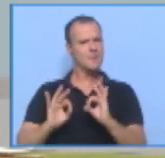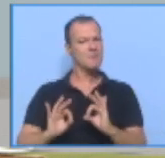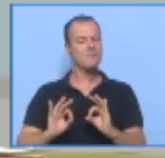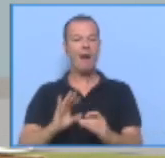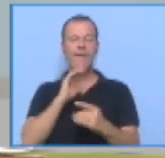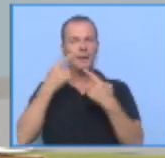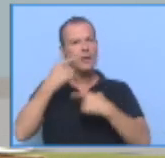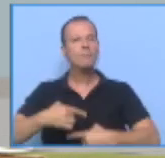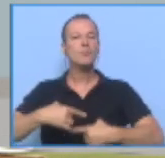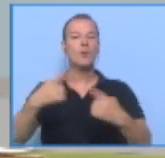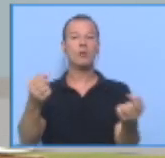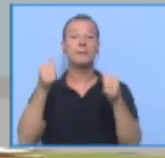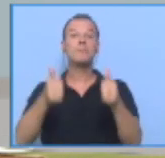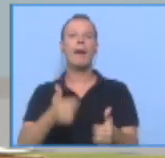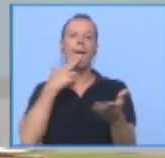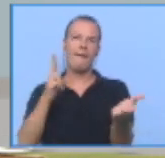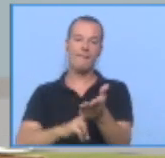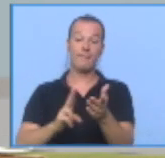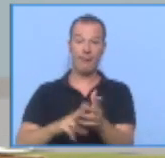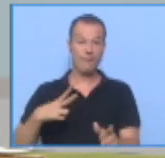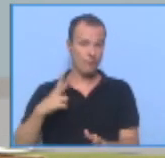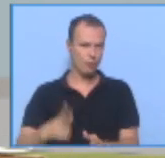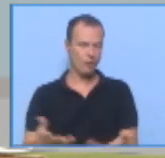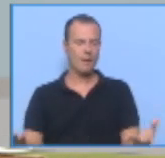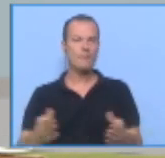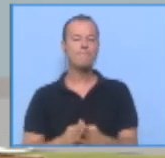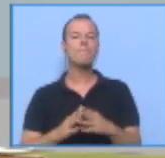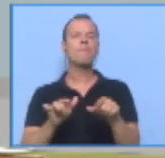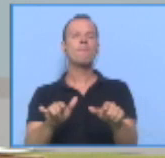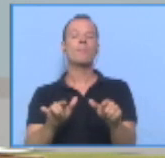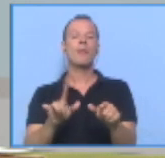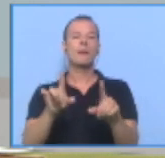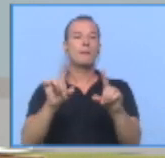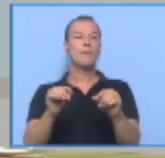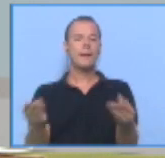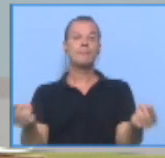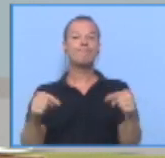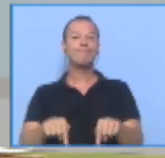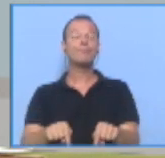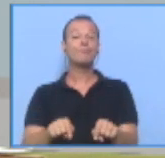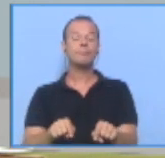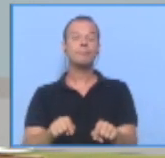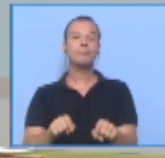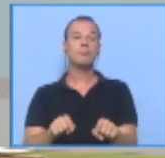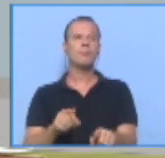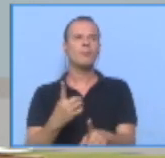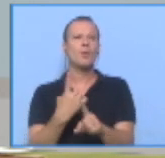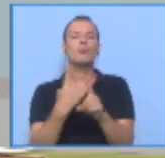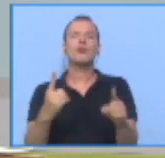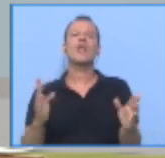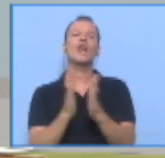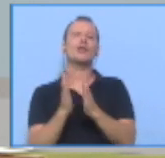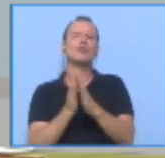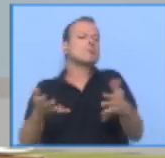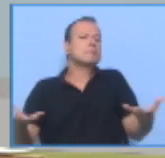mapear bem o que é essa realidade em Portugal. Trago aqui à colação, porquê o religioso?